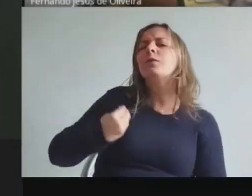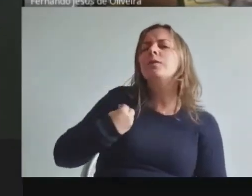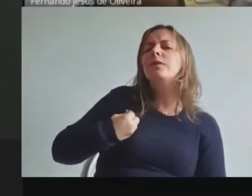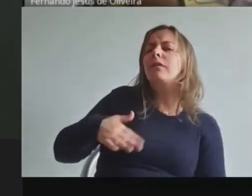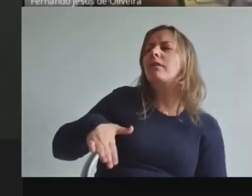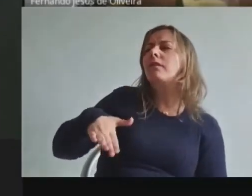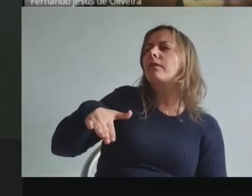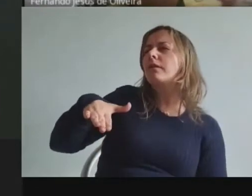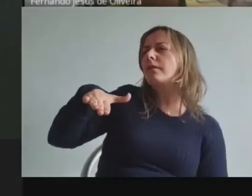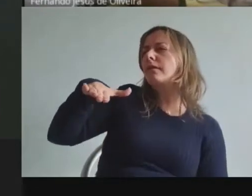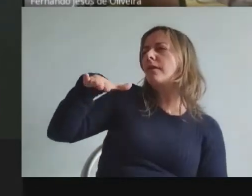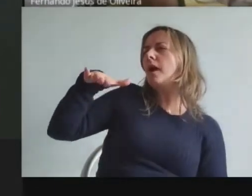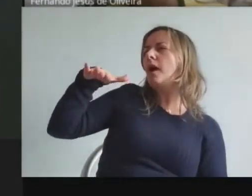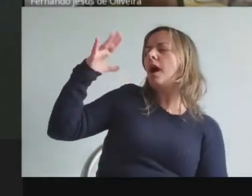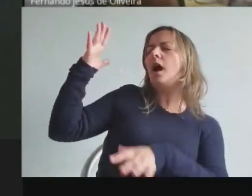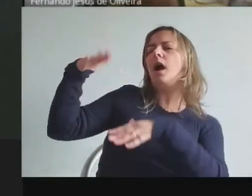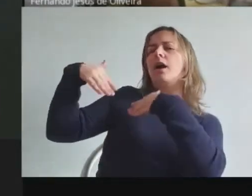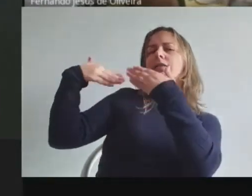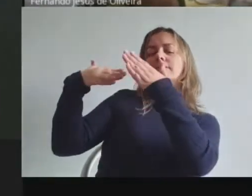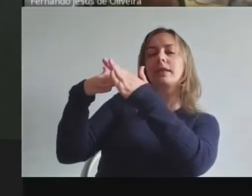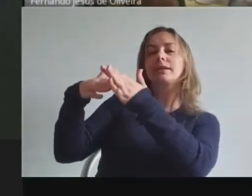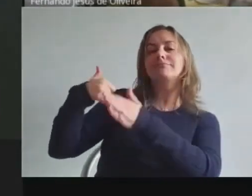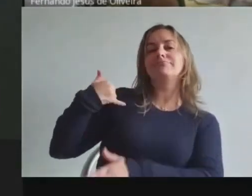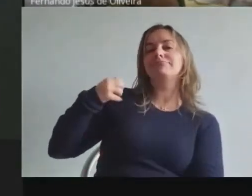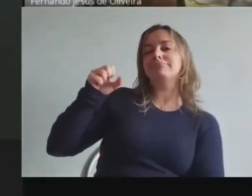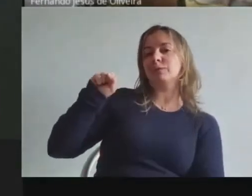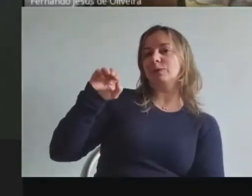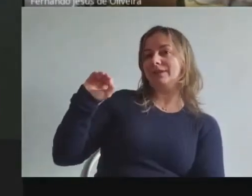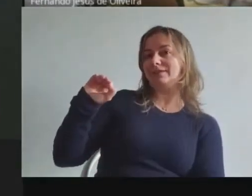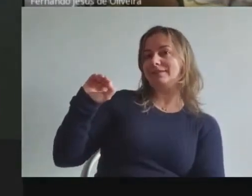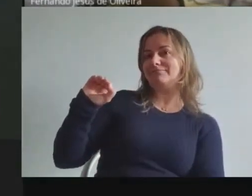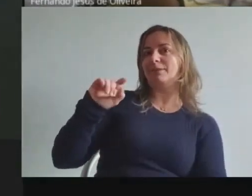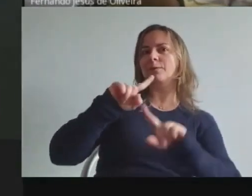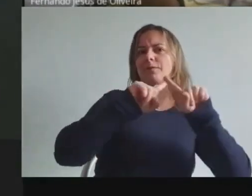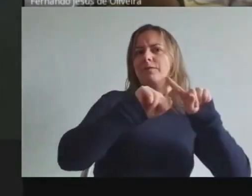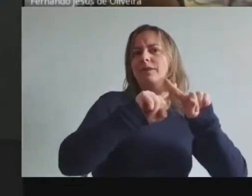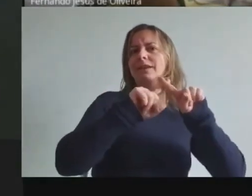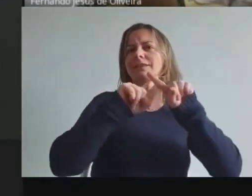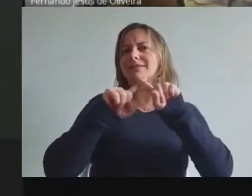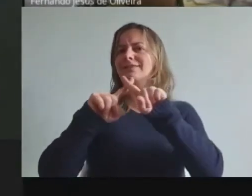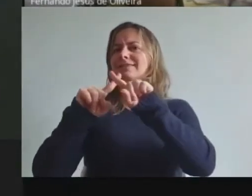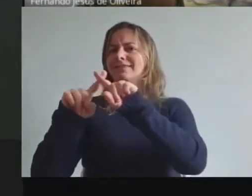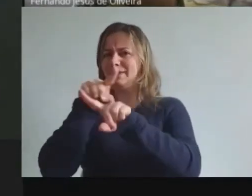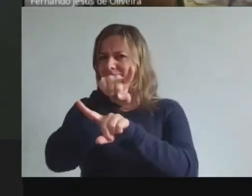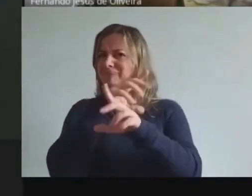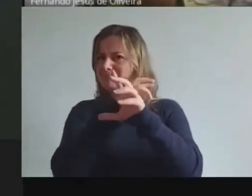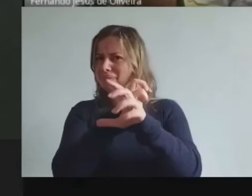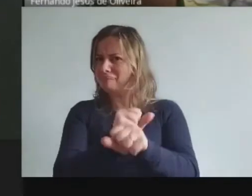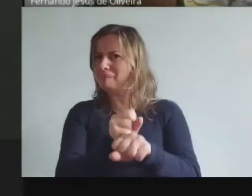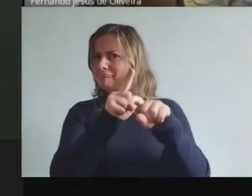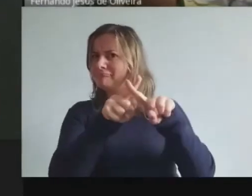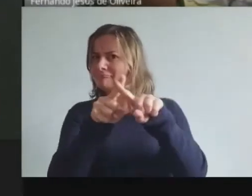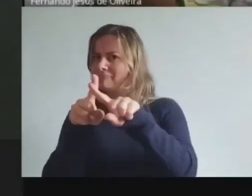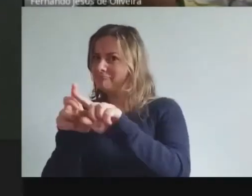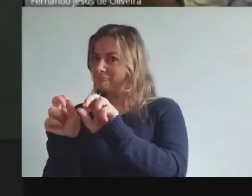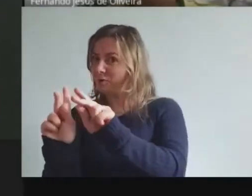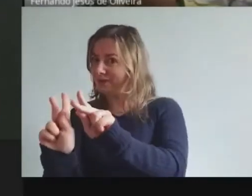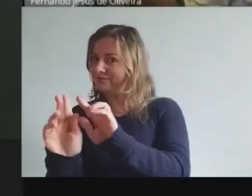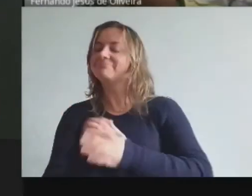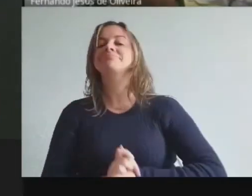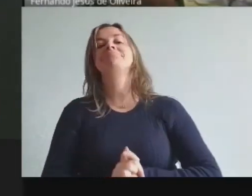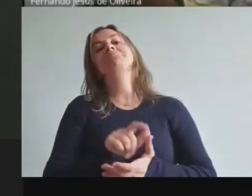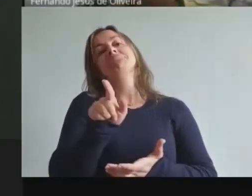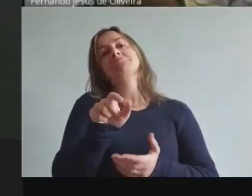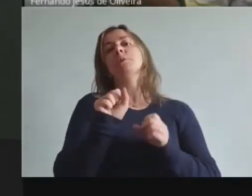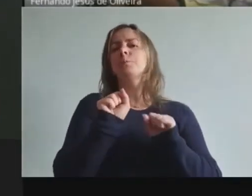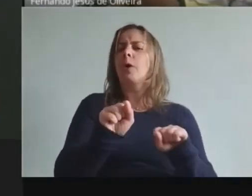anos, tá? Então multiplica por 80 também. Beleza? Nossa, vai fazer essa conta toda? Ok. Então,